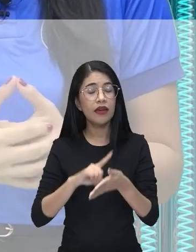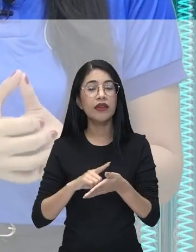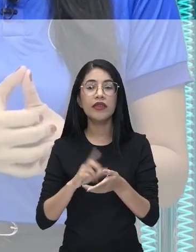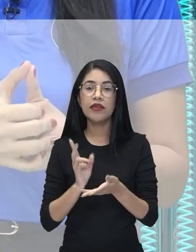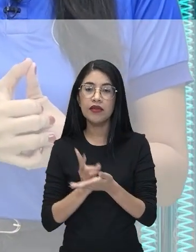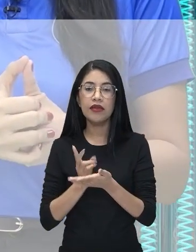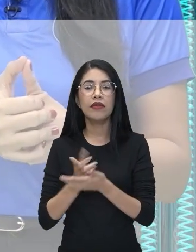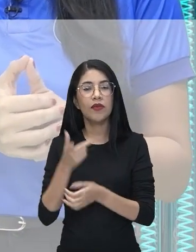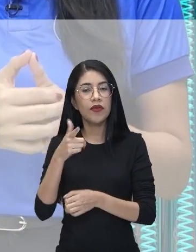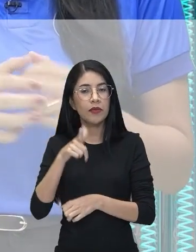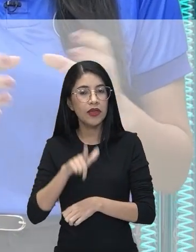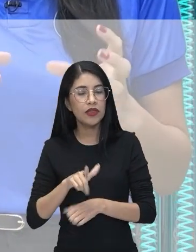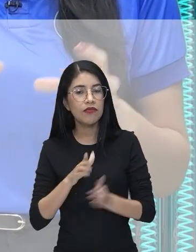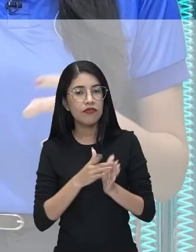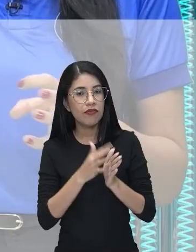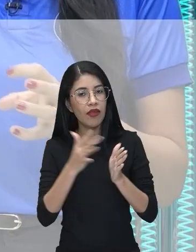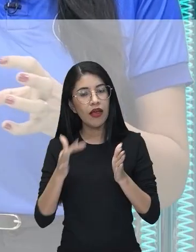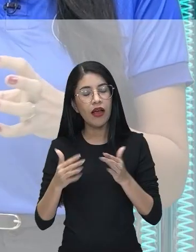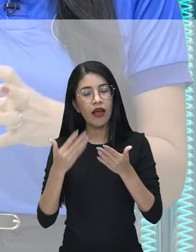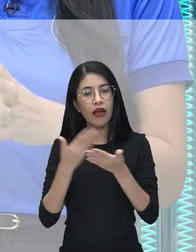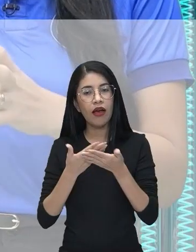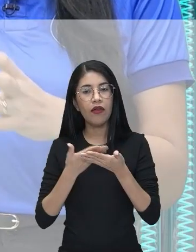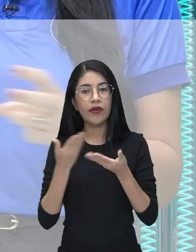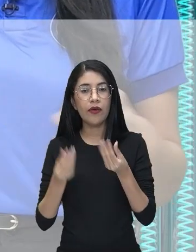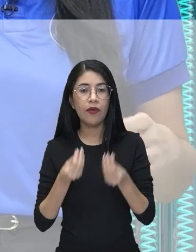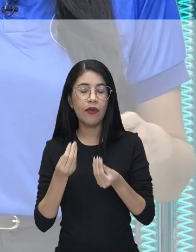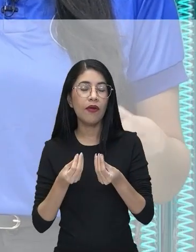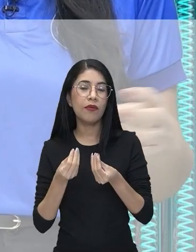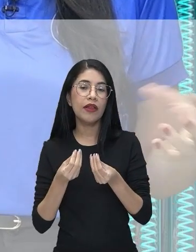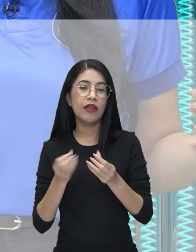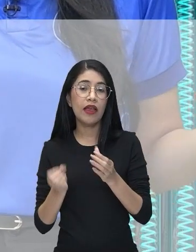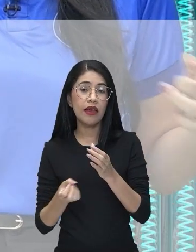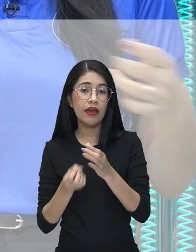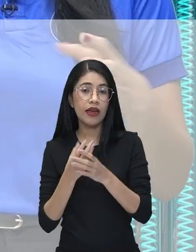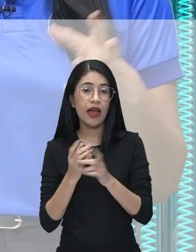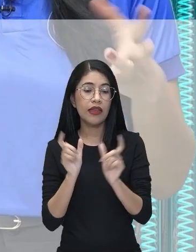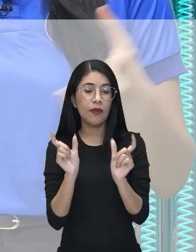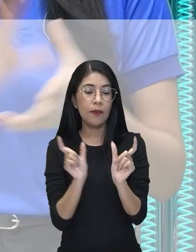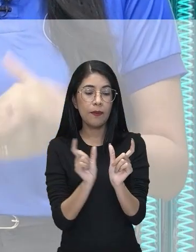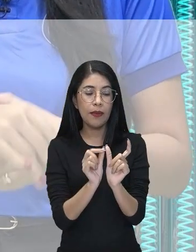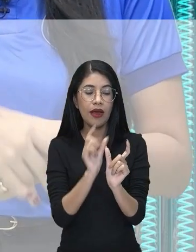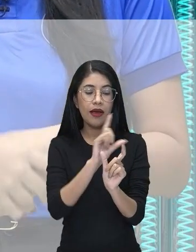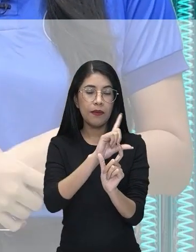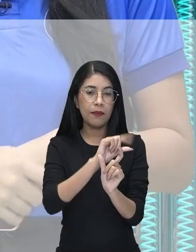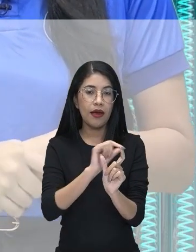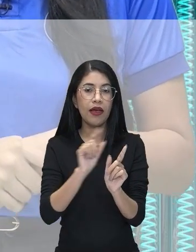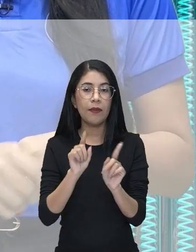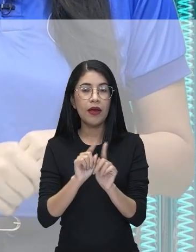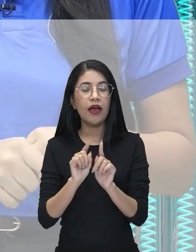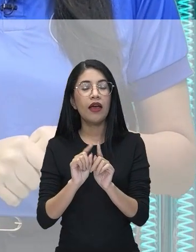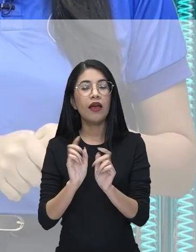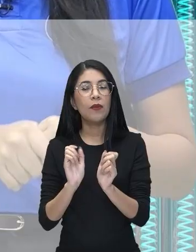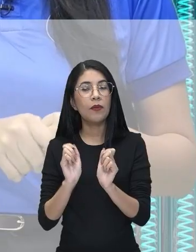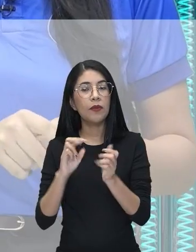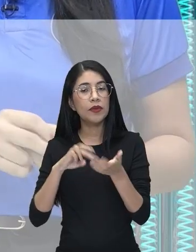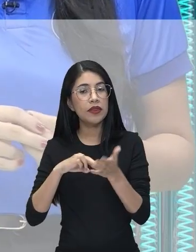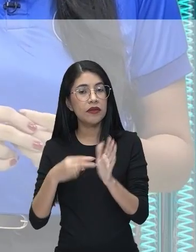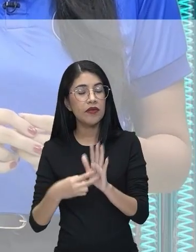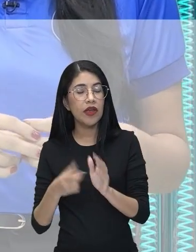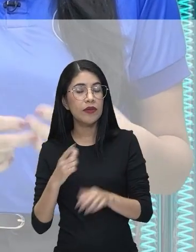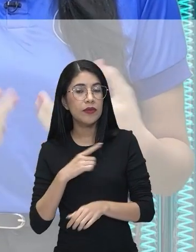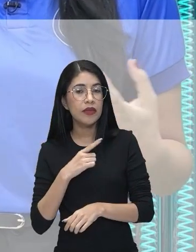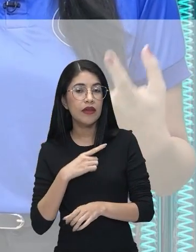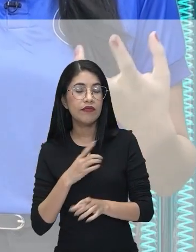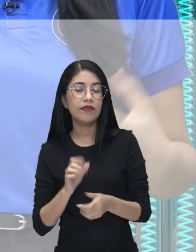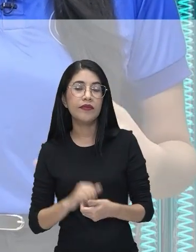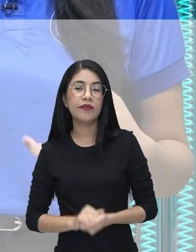aqui durante a nossa aula, ela é formada por várias partezinhas até que ela se forme aí no seu sentido, e